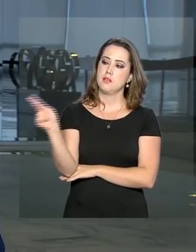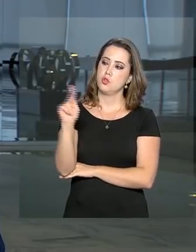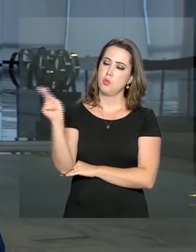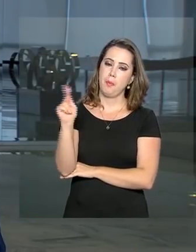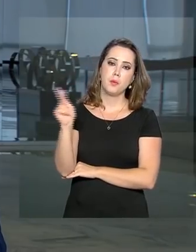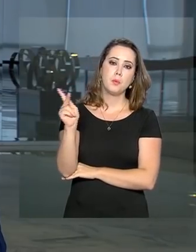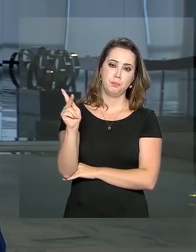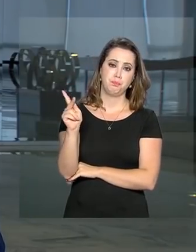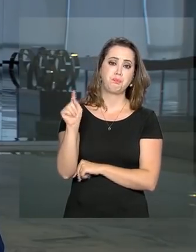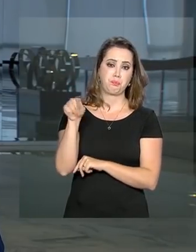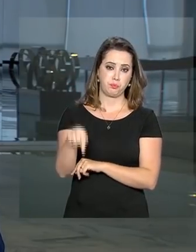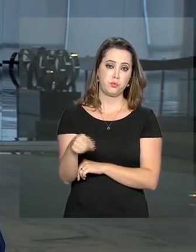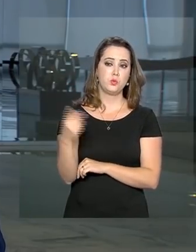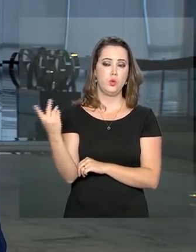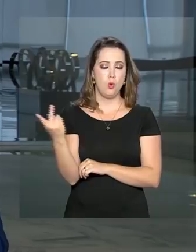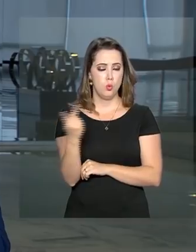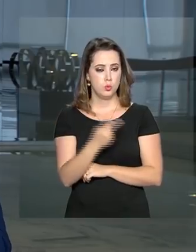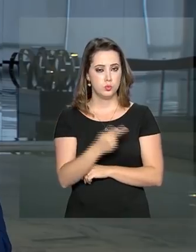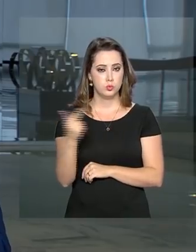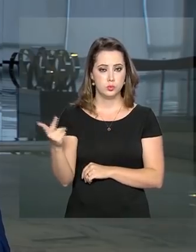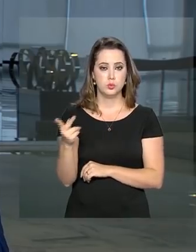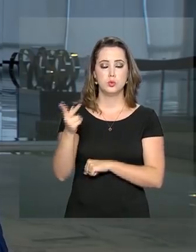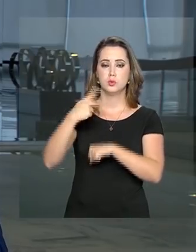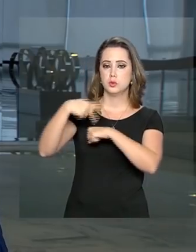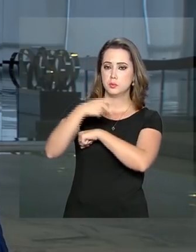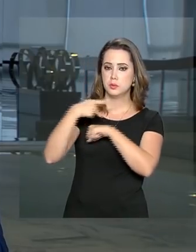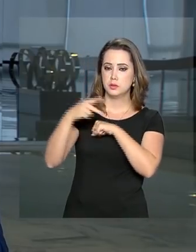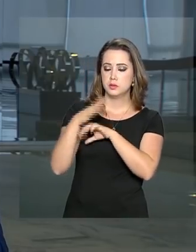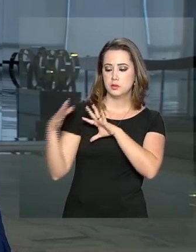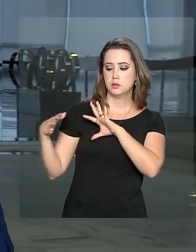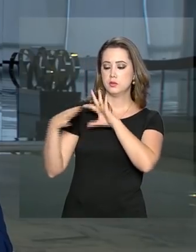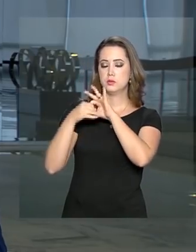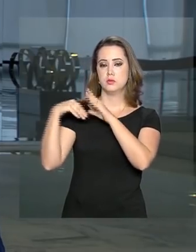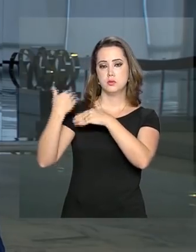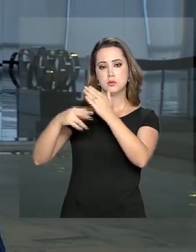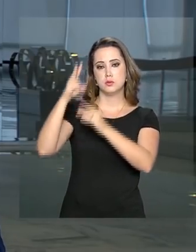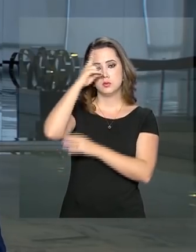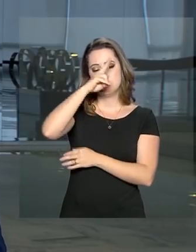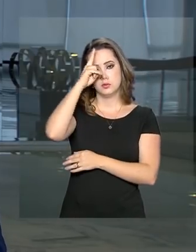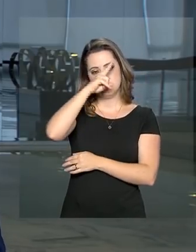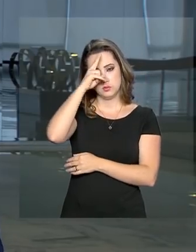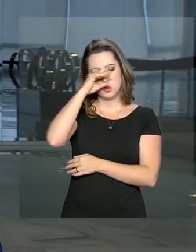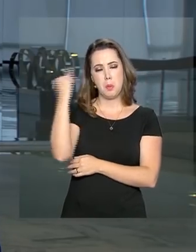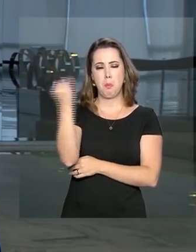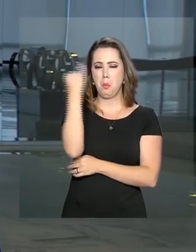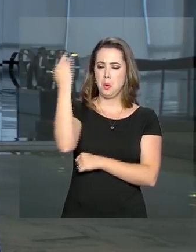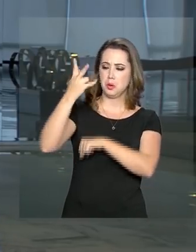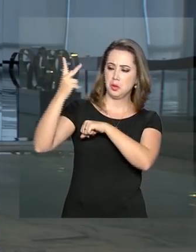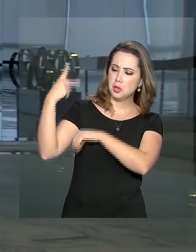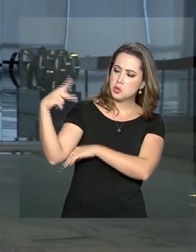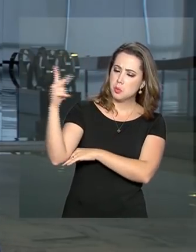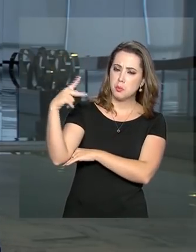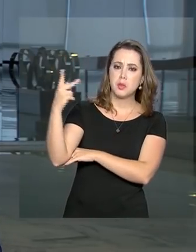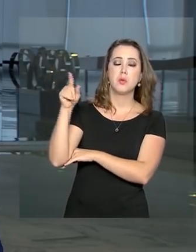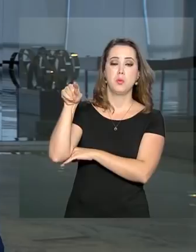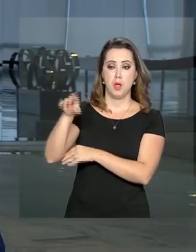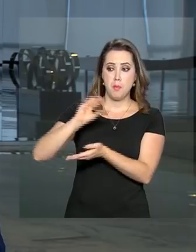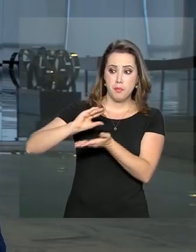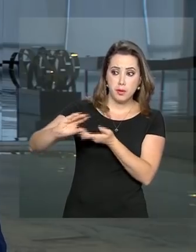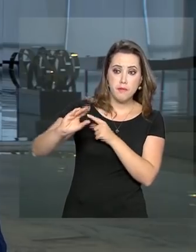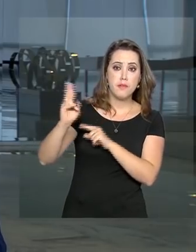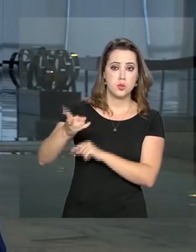econômicas. Aliás, o Brasil é o maior parceiro comercial e um importante investidor direto na economia do país vizinho.